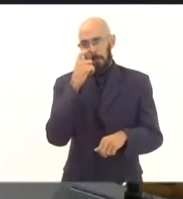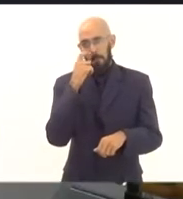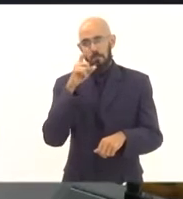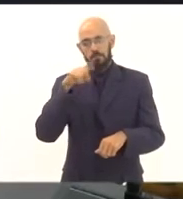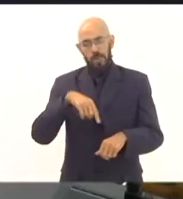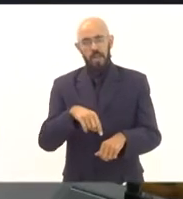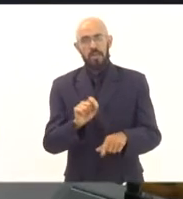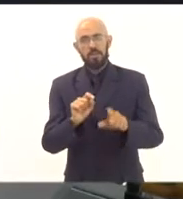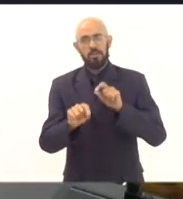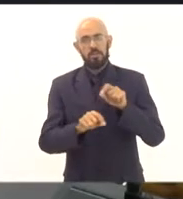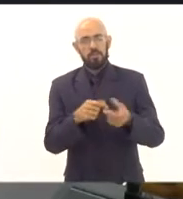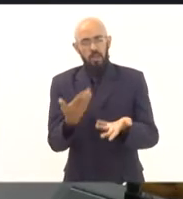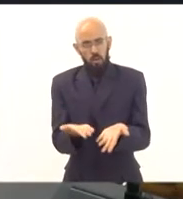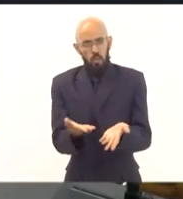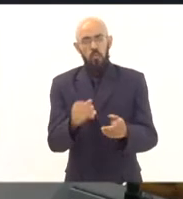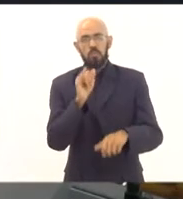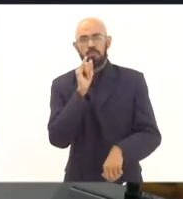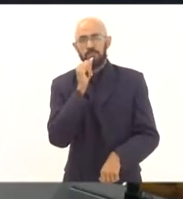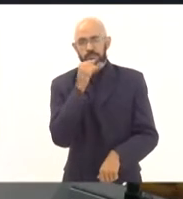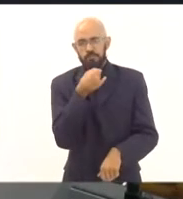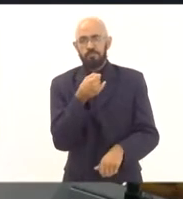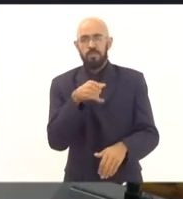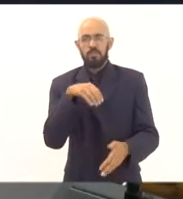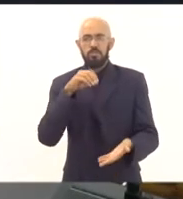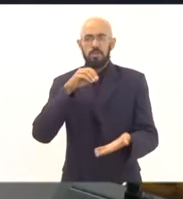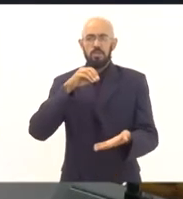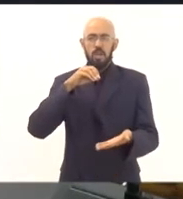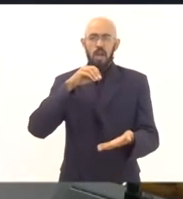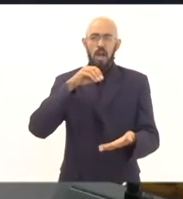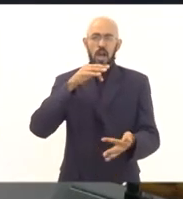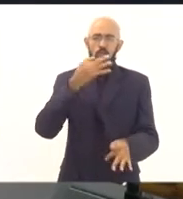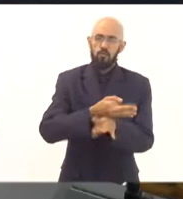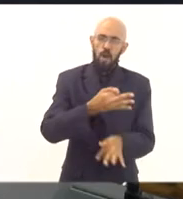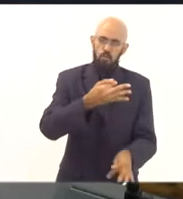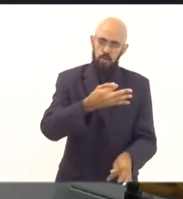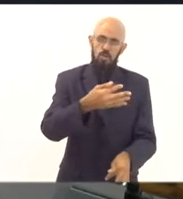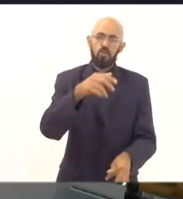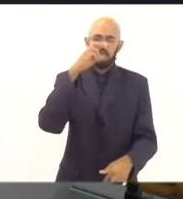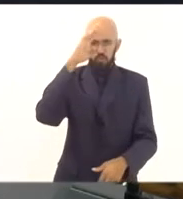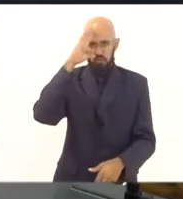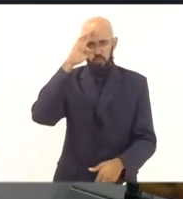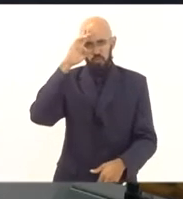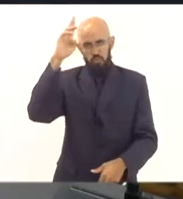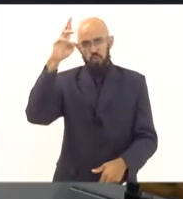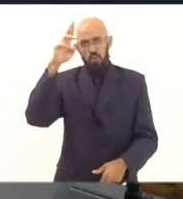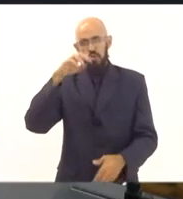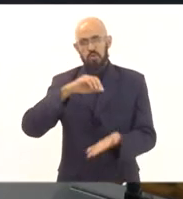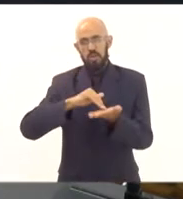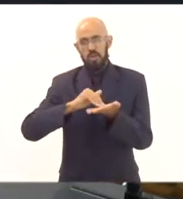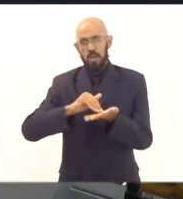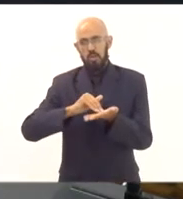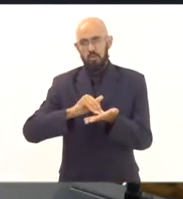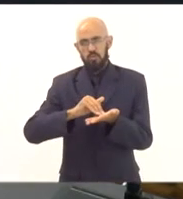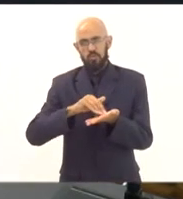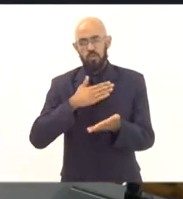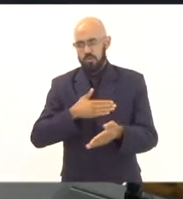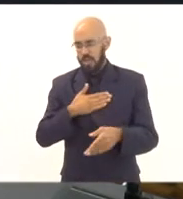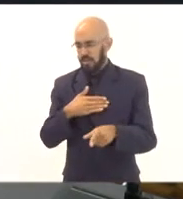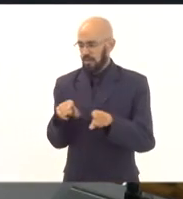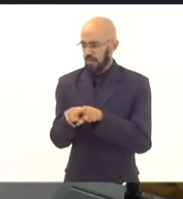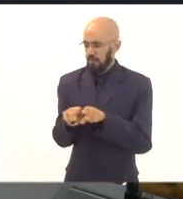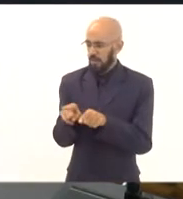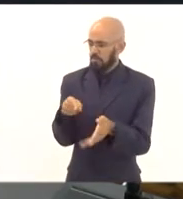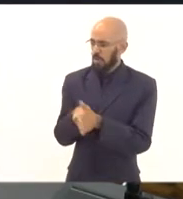lamento é da ausência do senhor secretário gostaria inclusive de perguntar o nosso Presidente se